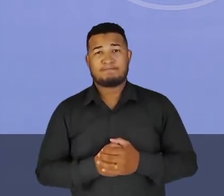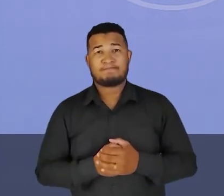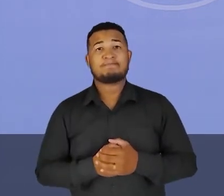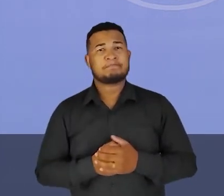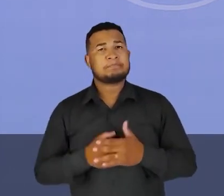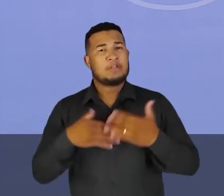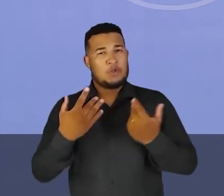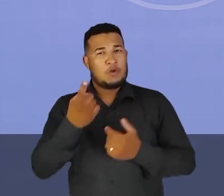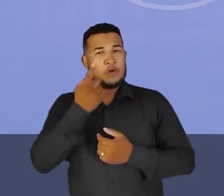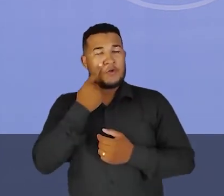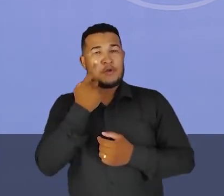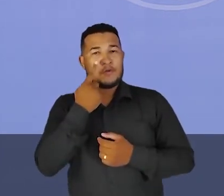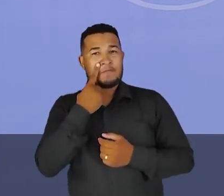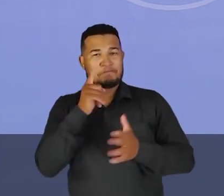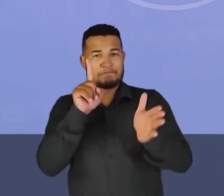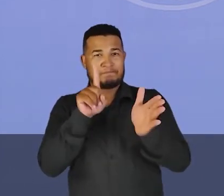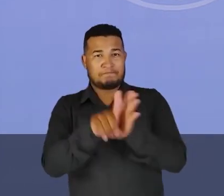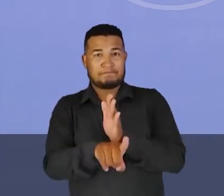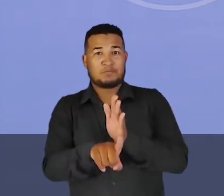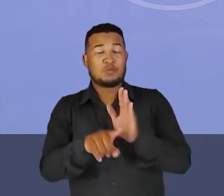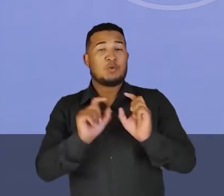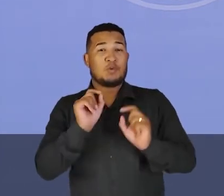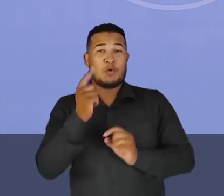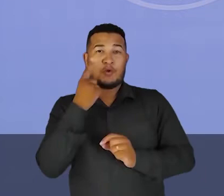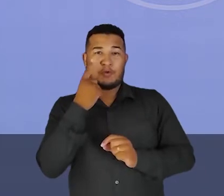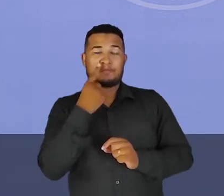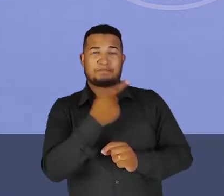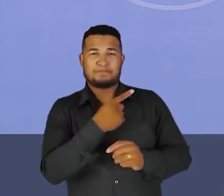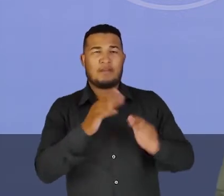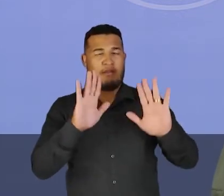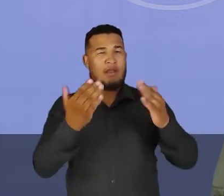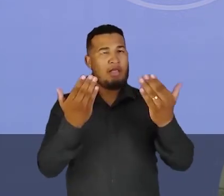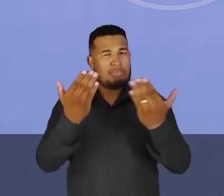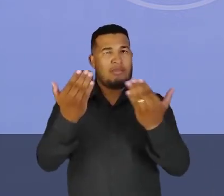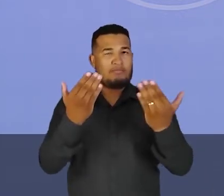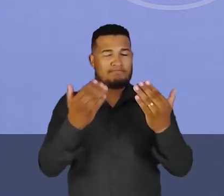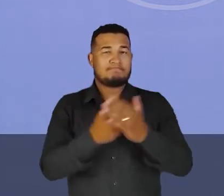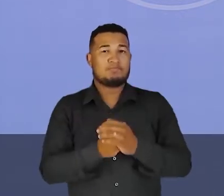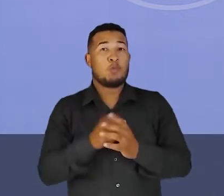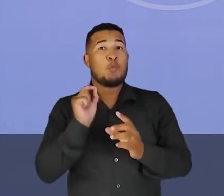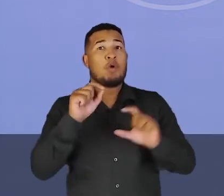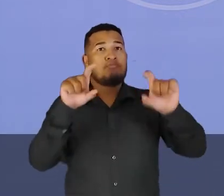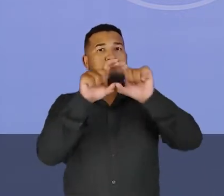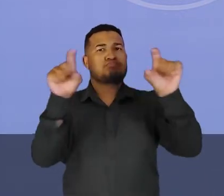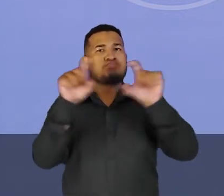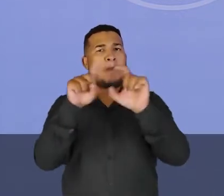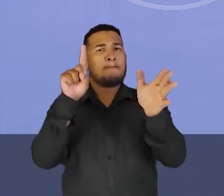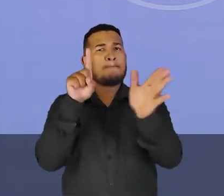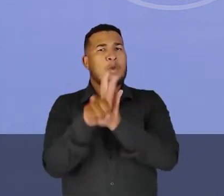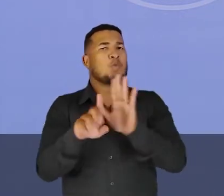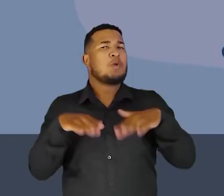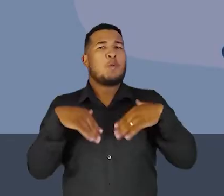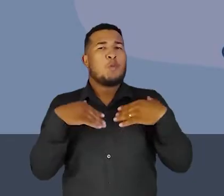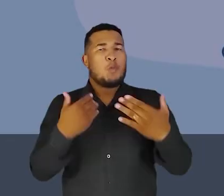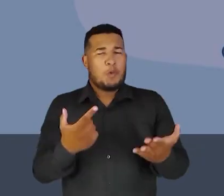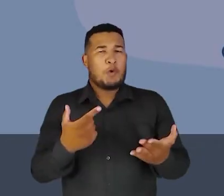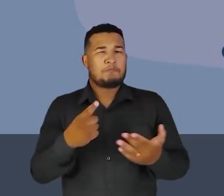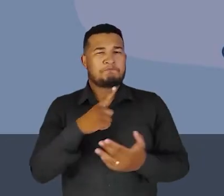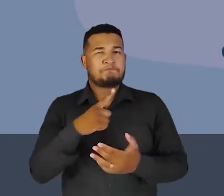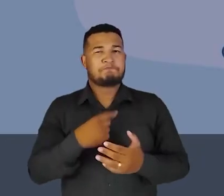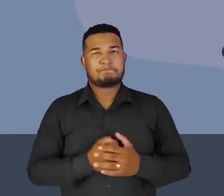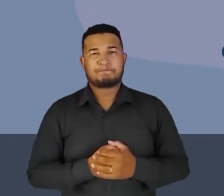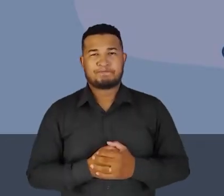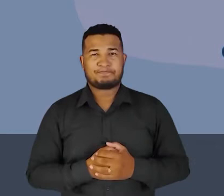Então vamos lá para a questão, vamos analisar o que diz, né, nessa próxima questão